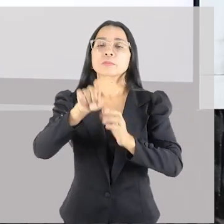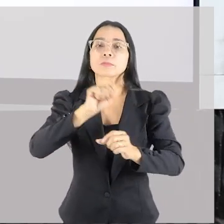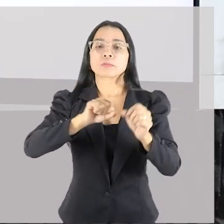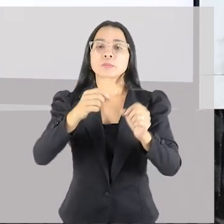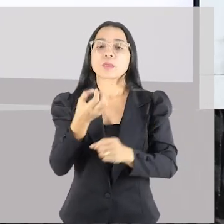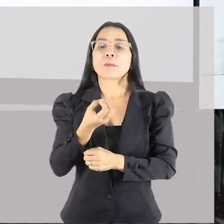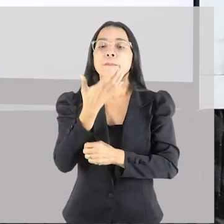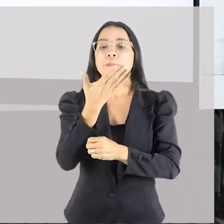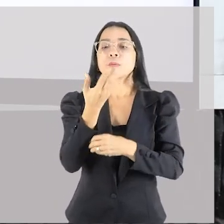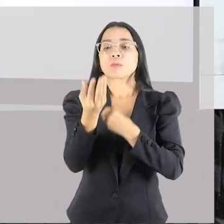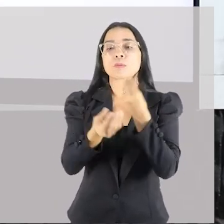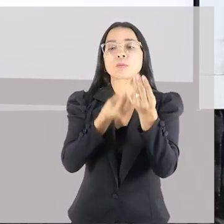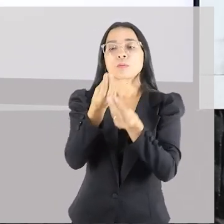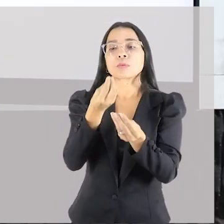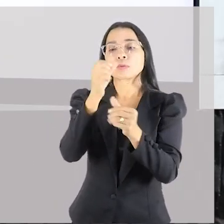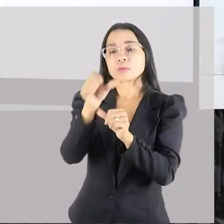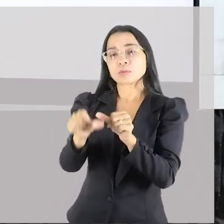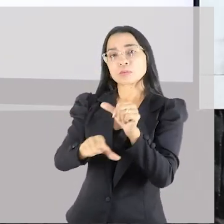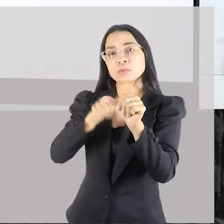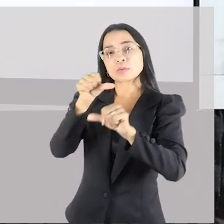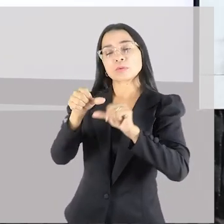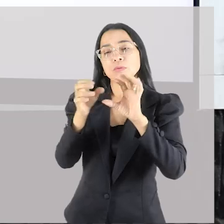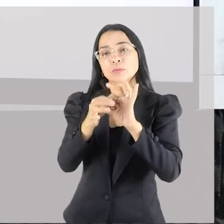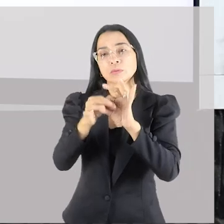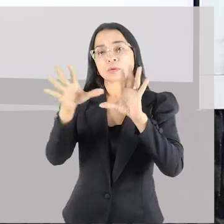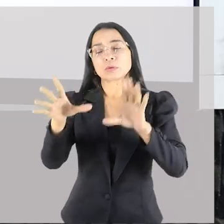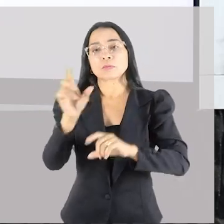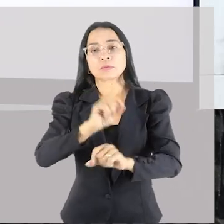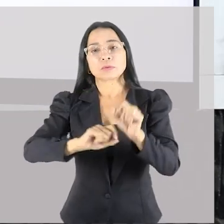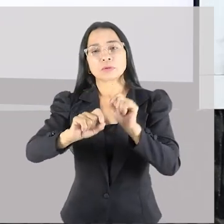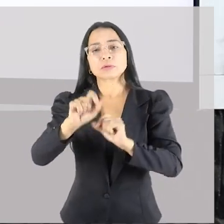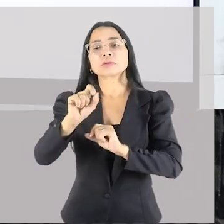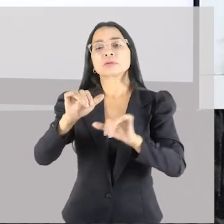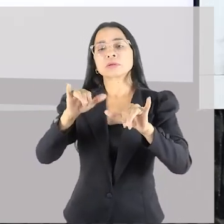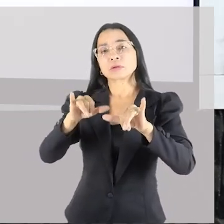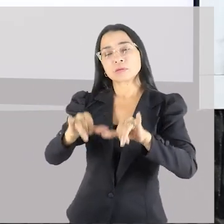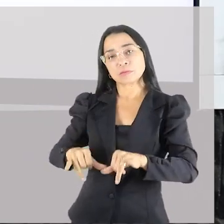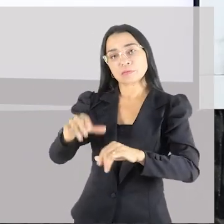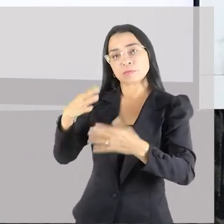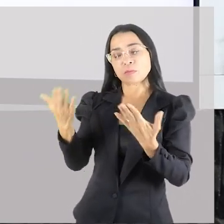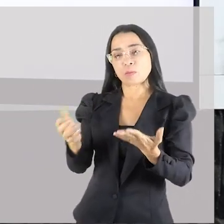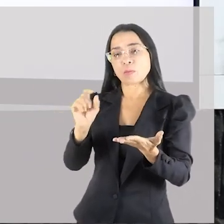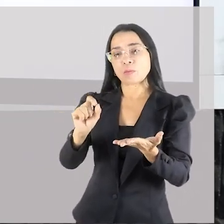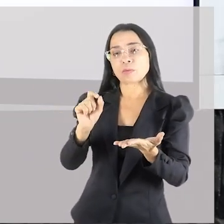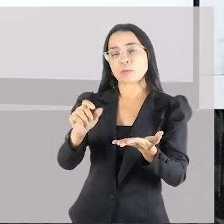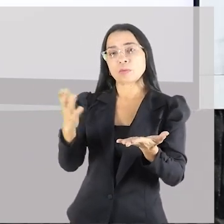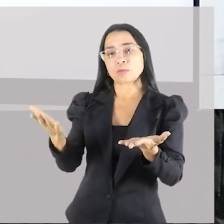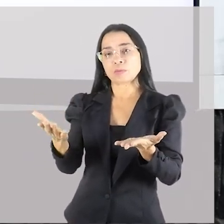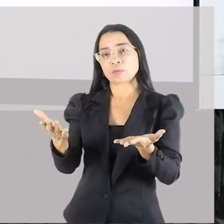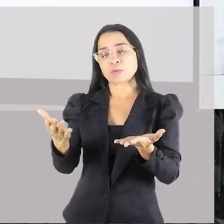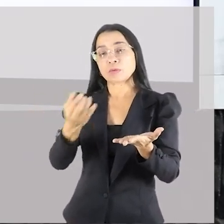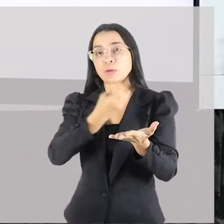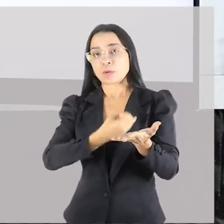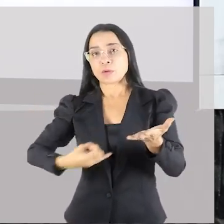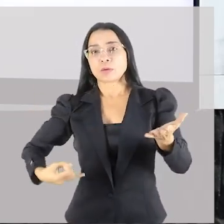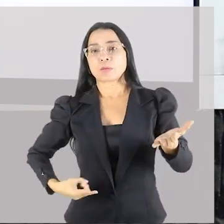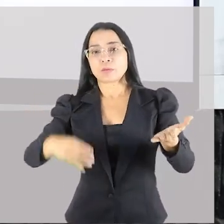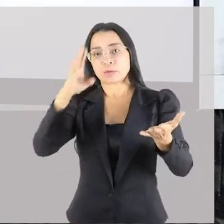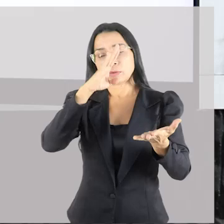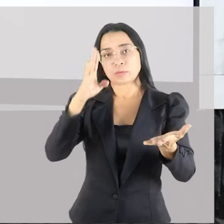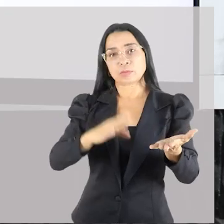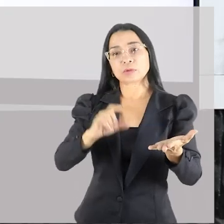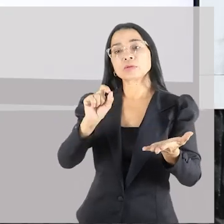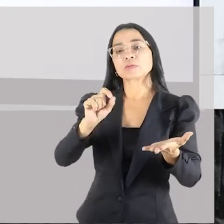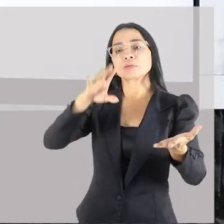Bom, como é que nós nos tornamos independentes? Mas quem ficou enquanto imperador do Brasil foi